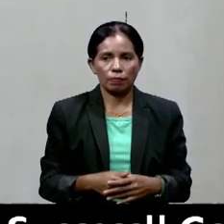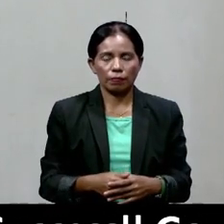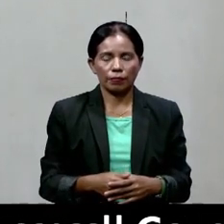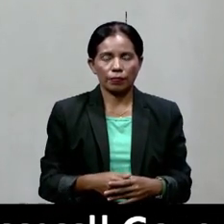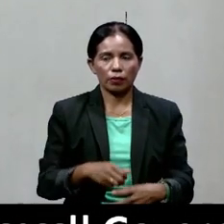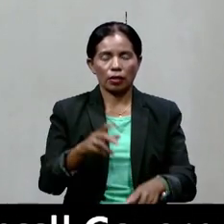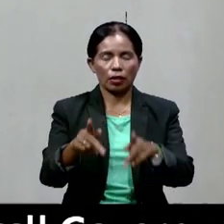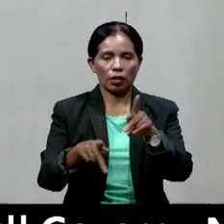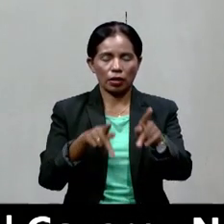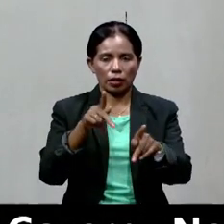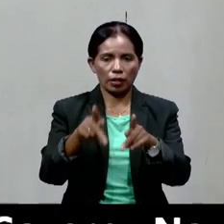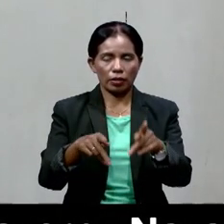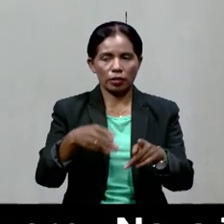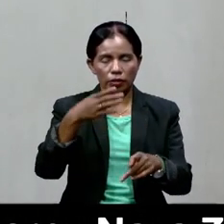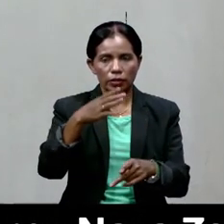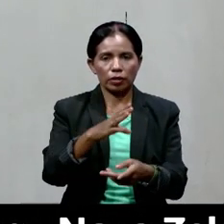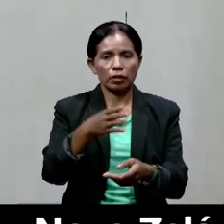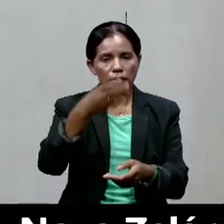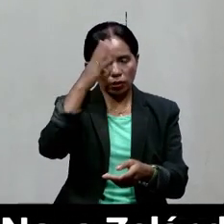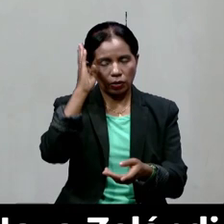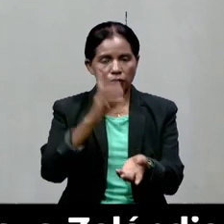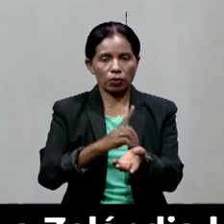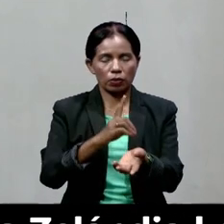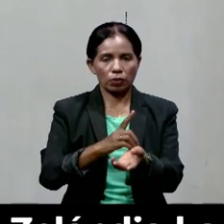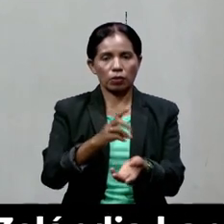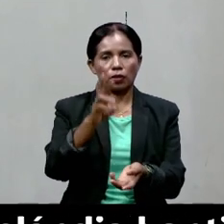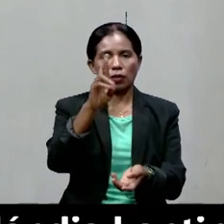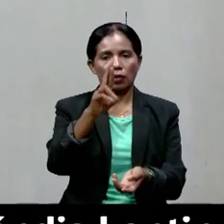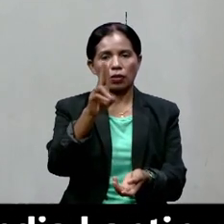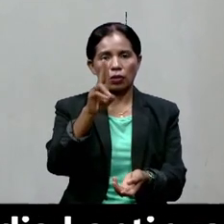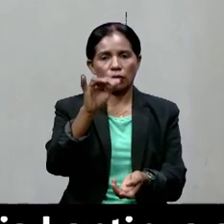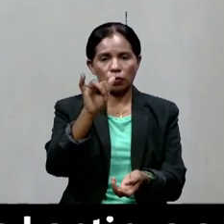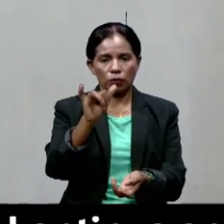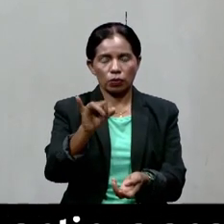candidato único. Senhor Dr. Rui Pereira,